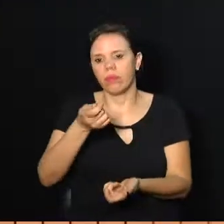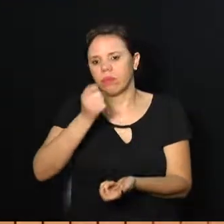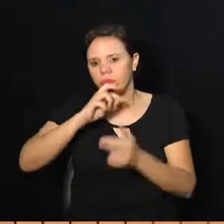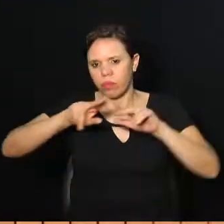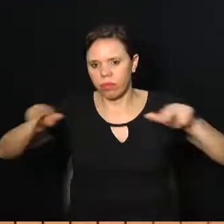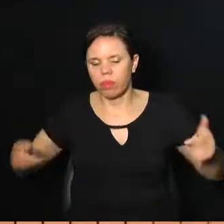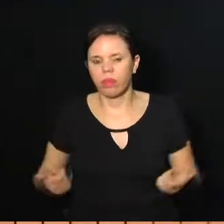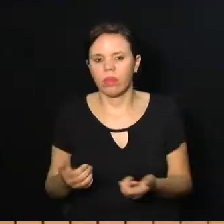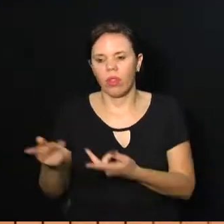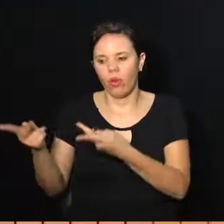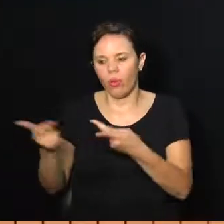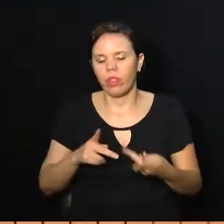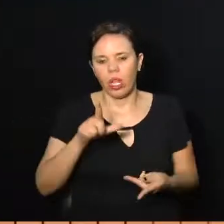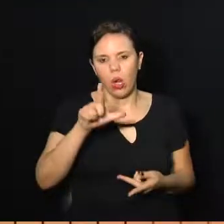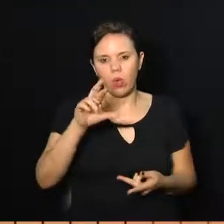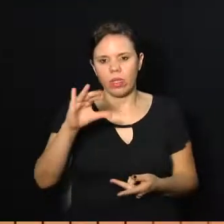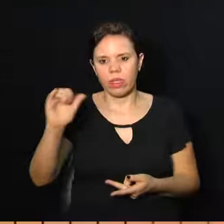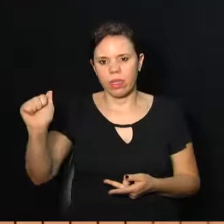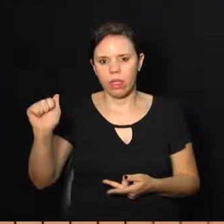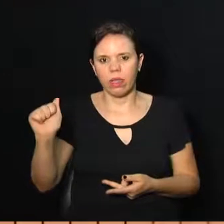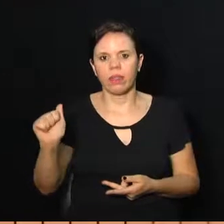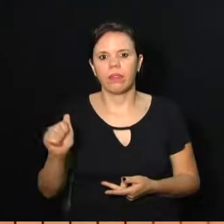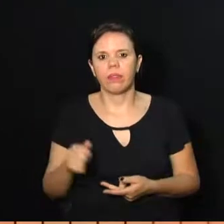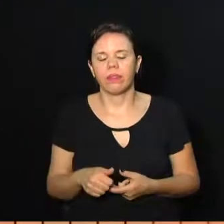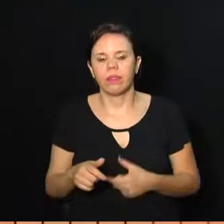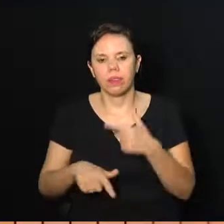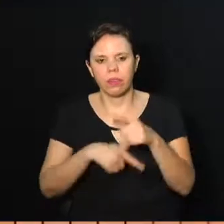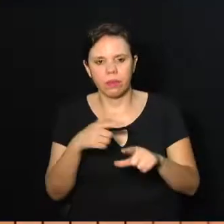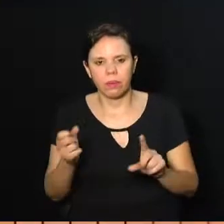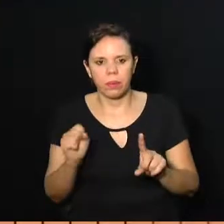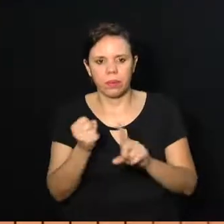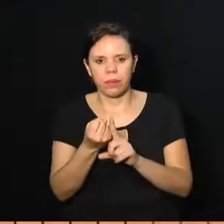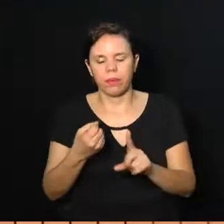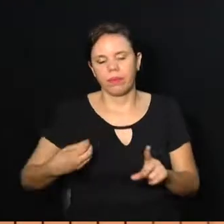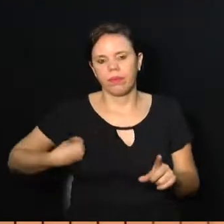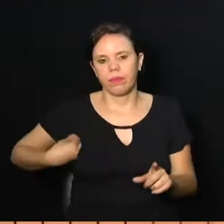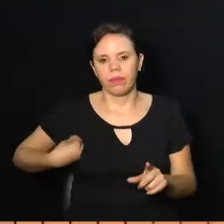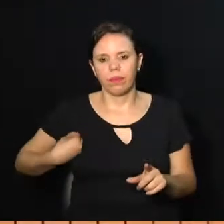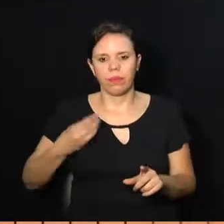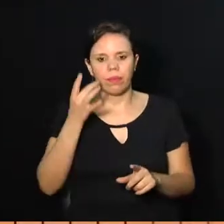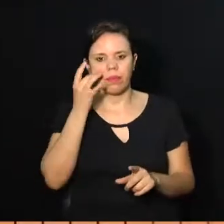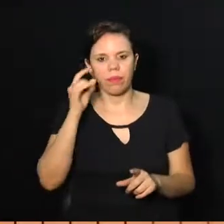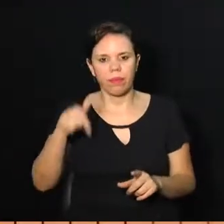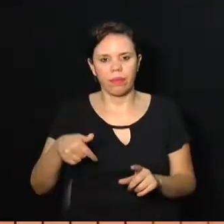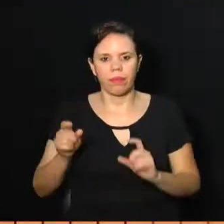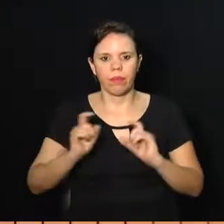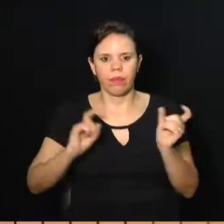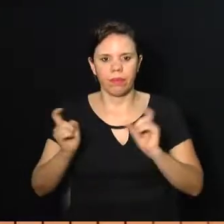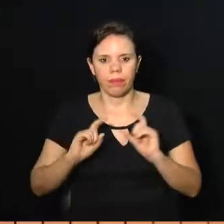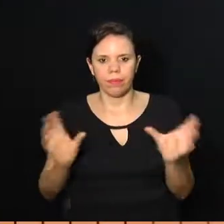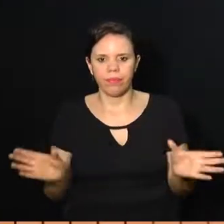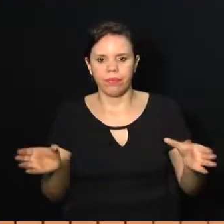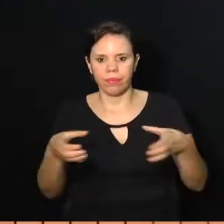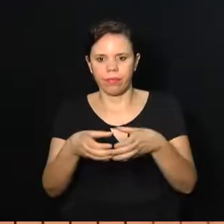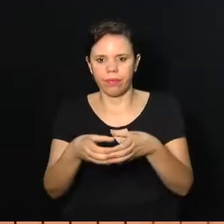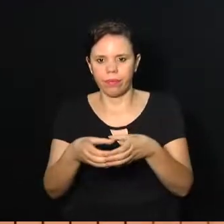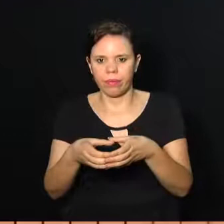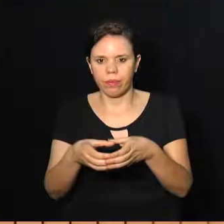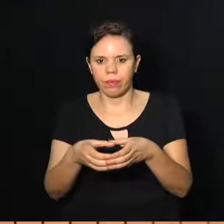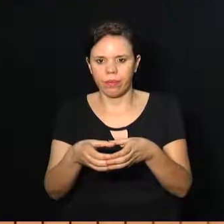Serviço Social na Maternidade de Campinas, também se faz presente, e esta reunião da comissão